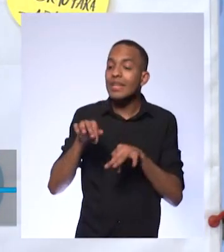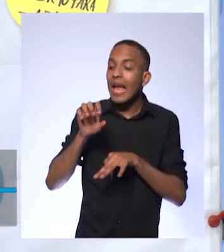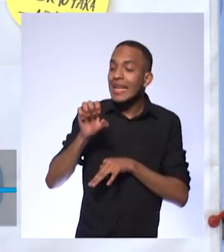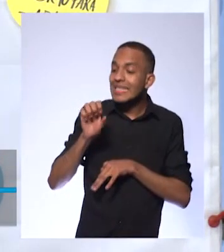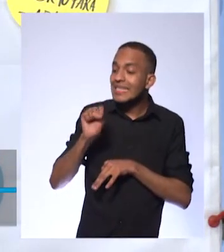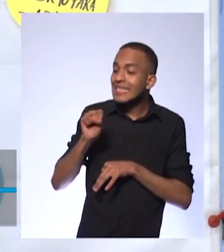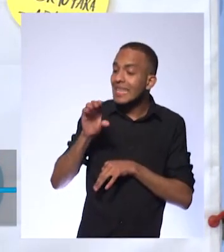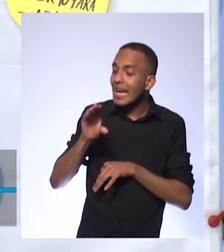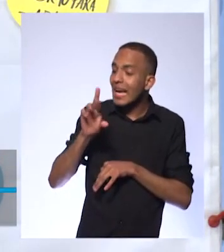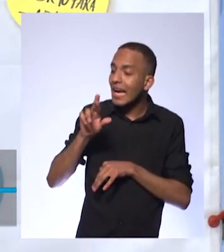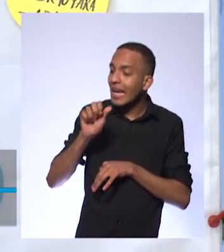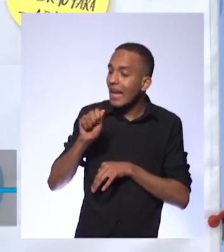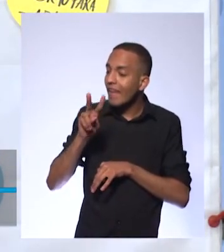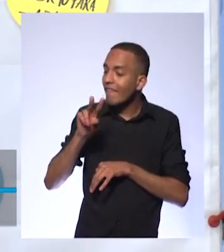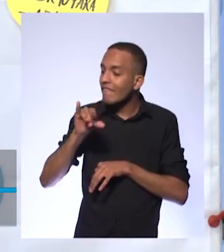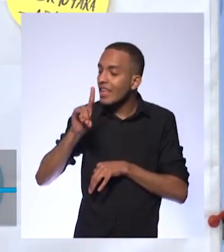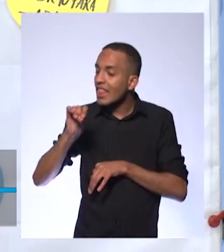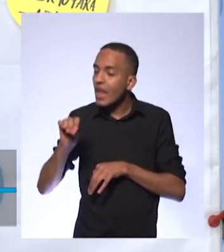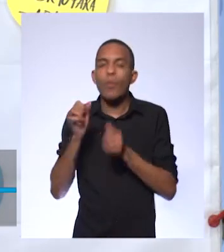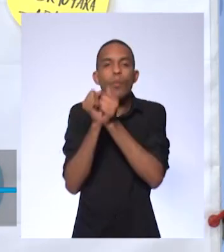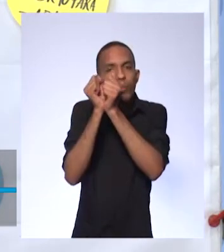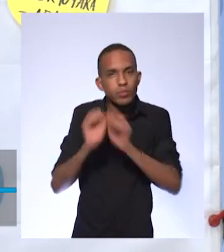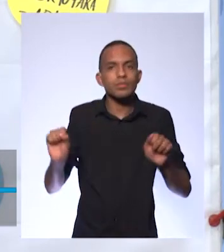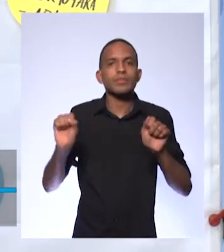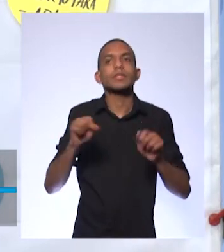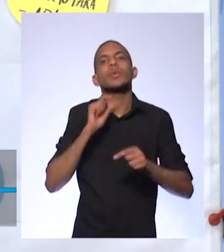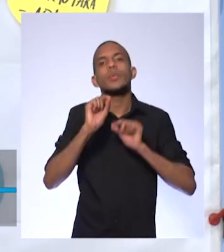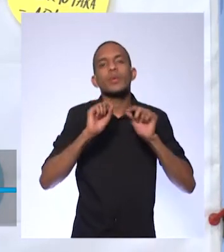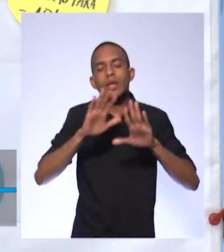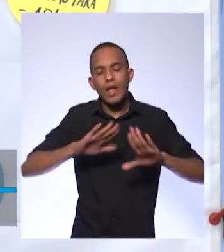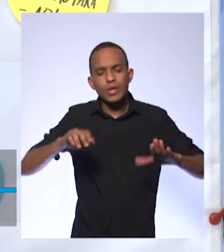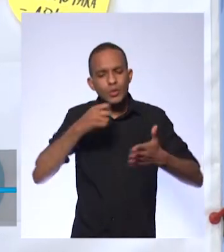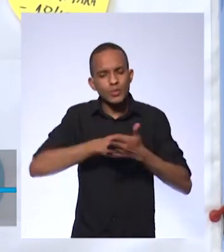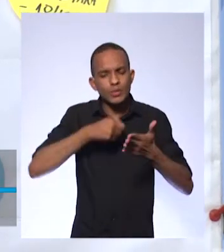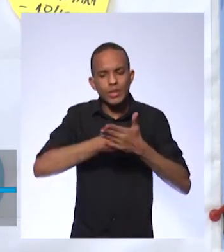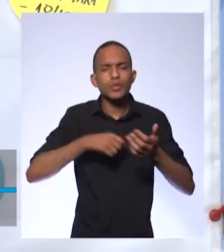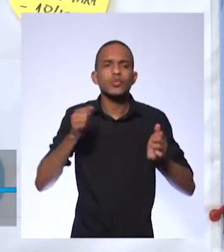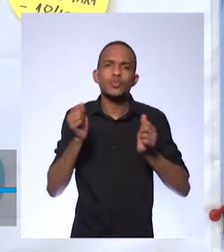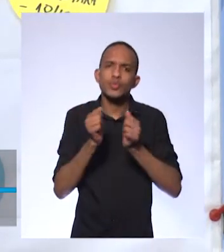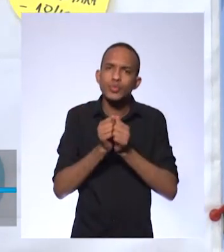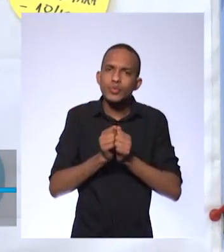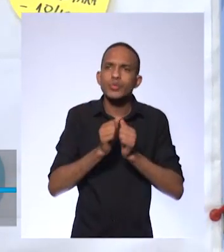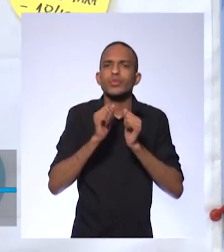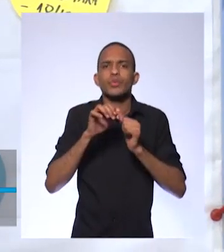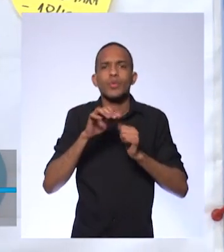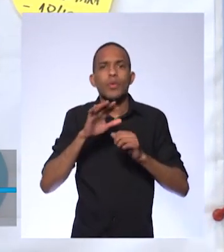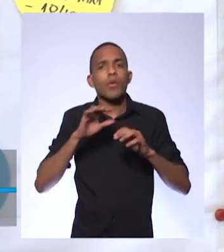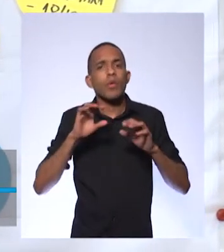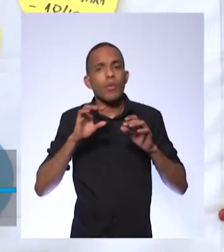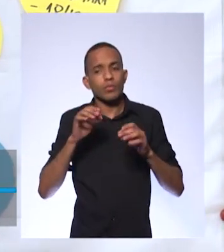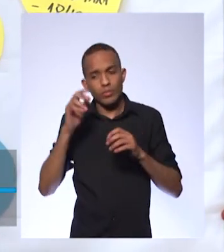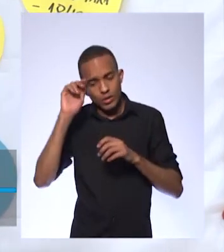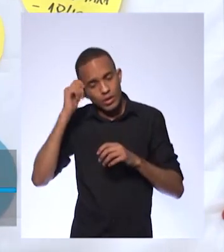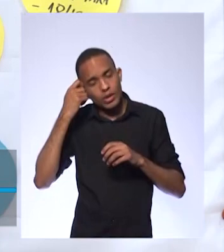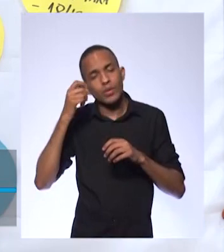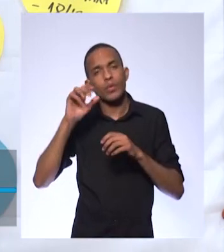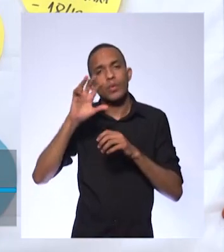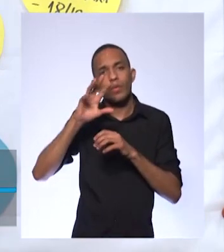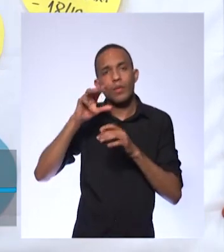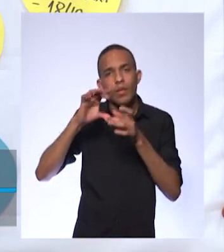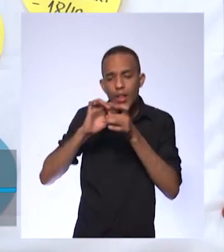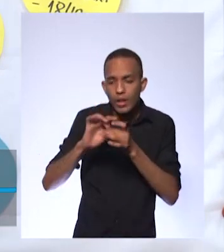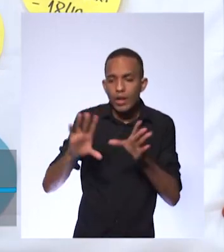Então, aqueles homens negros que lutaram ao lado dos estancieiros, eles iam ser livres, segundo o que os estancieiros disseram, mas